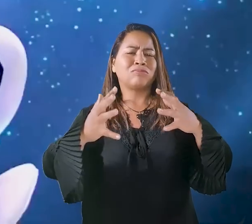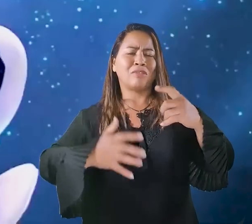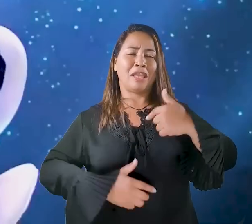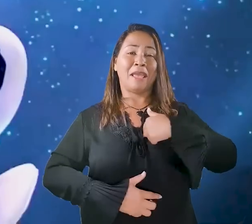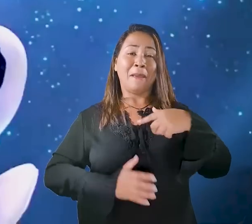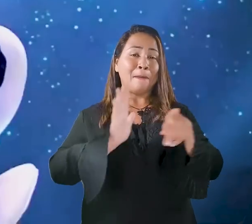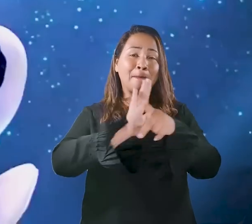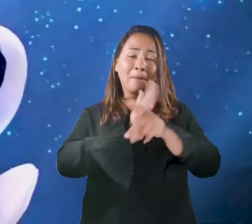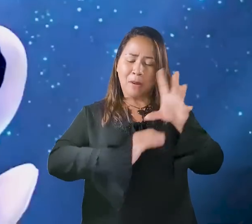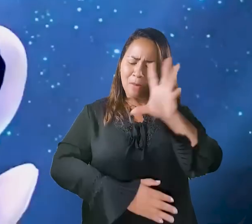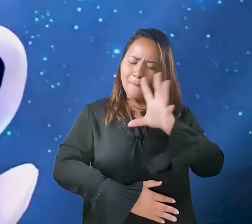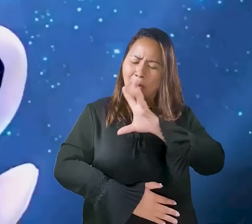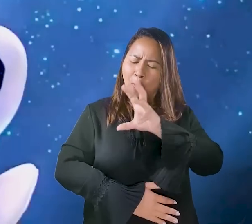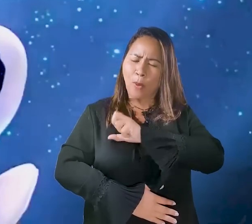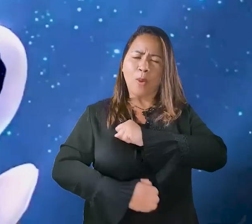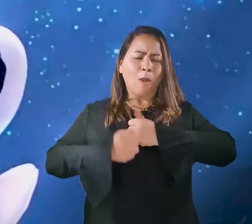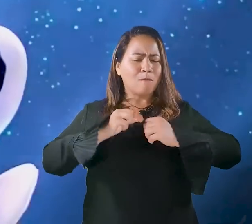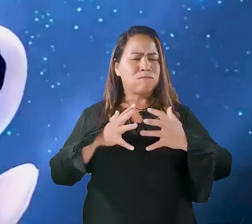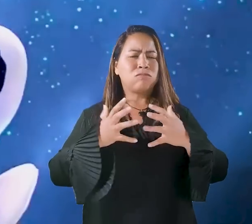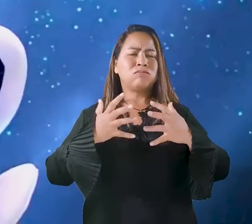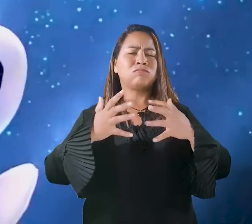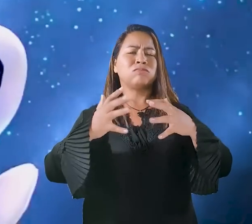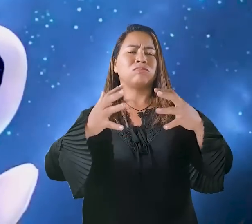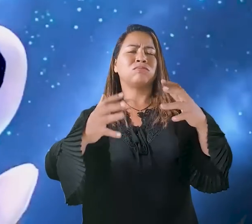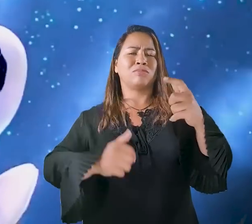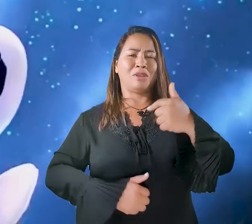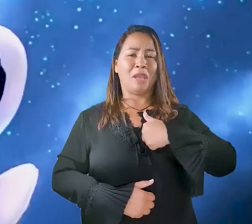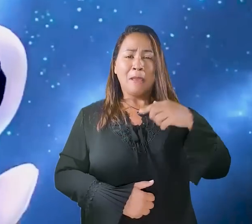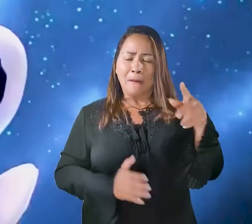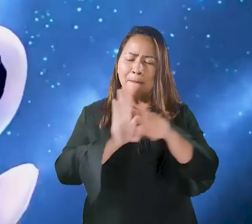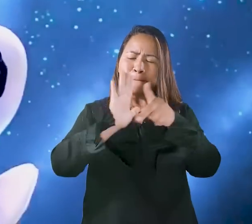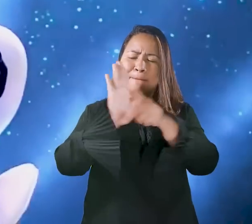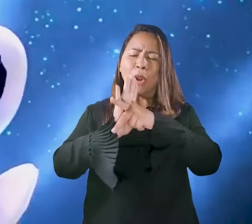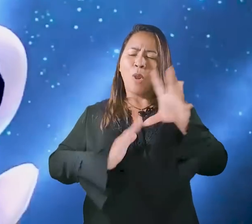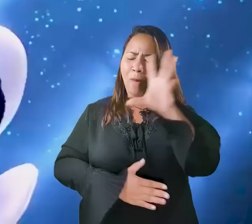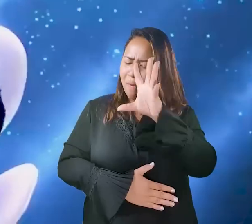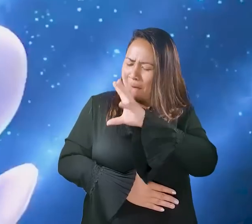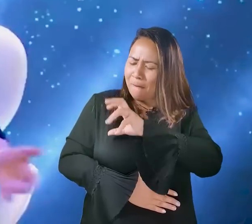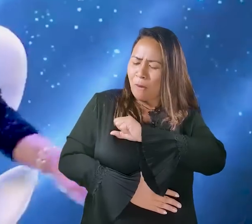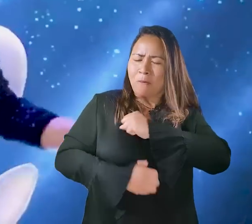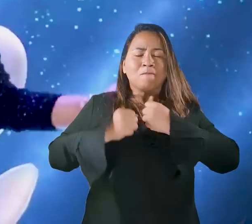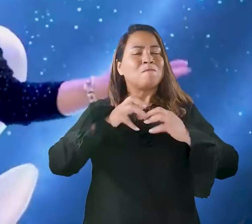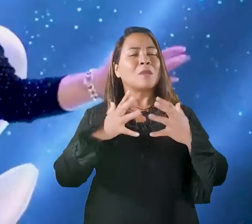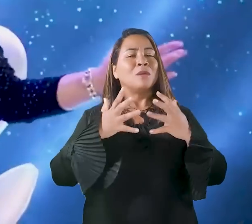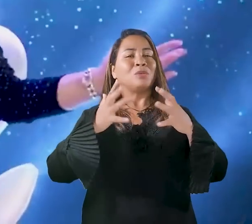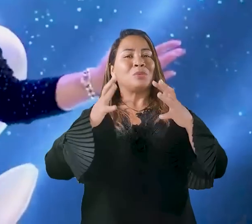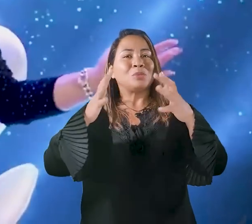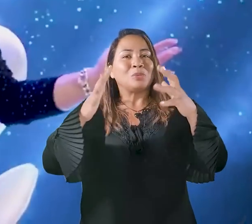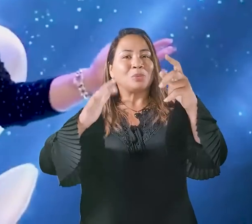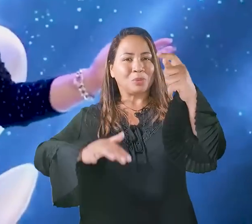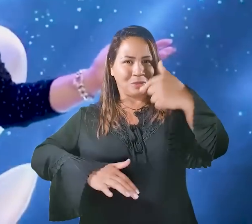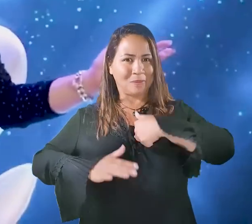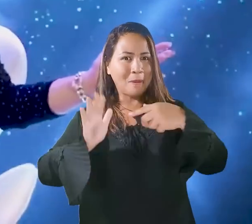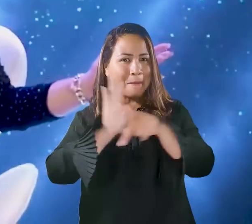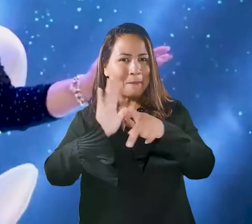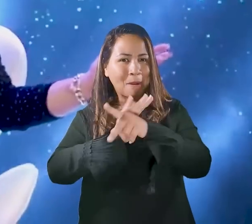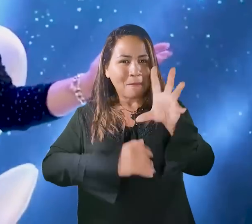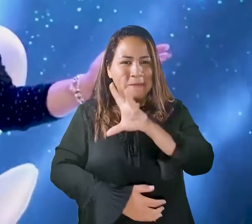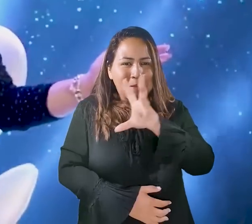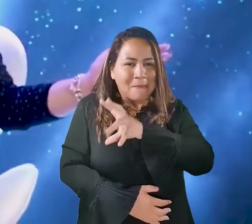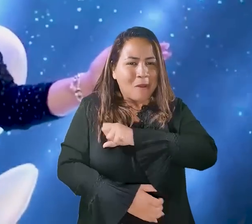eu sou o amor. Eu emano amor, eu recebo amor, eu sou o amor. Em posição de